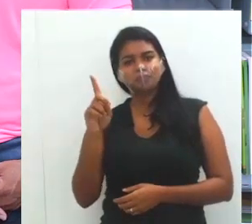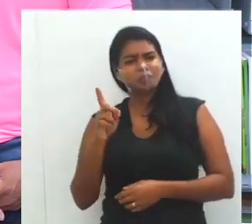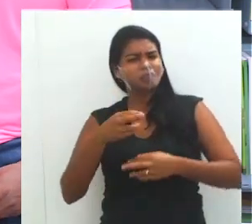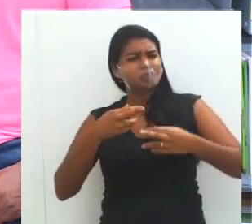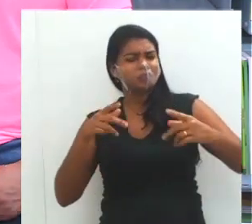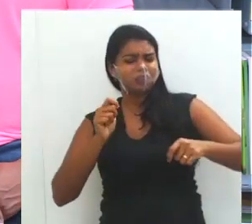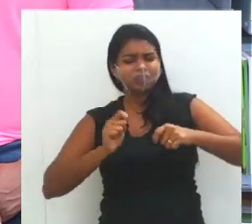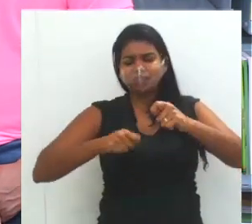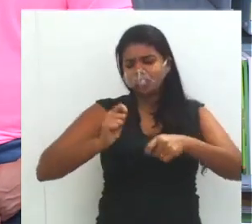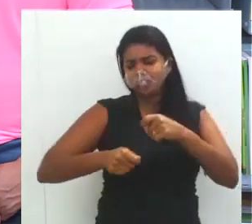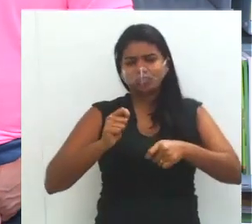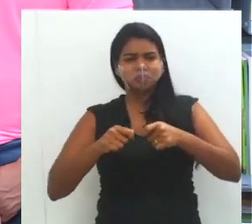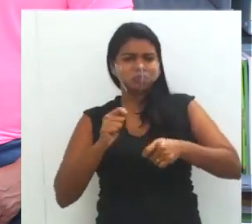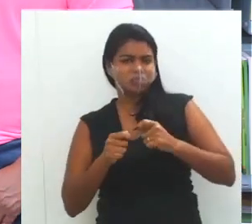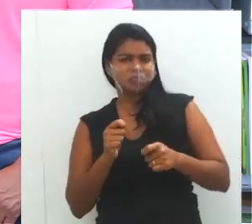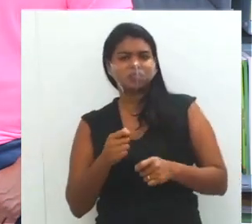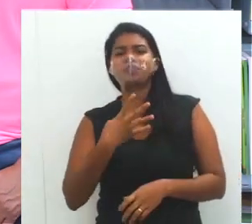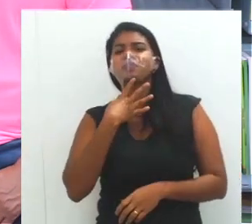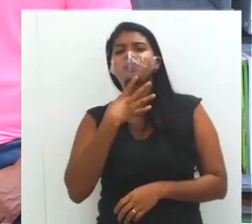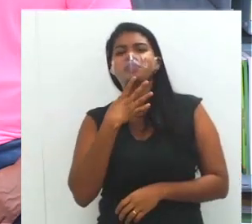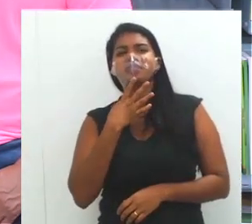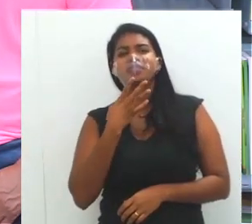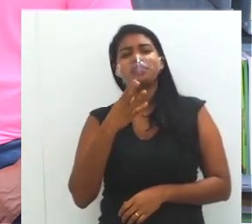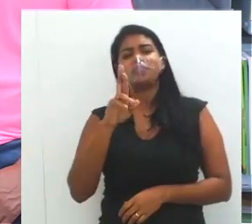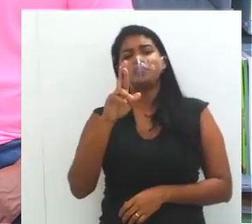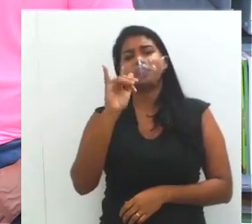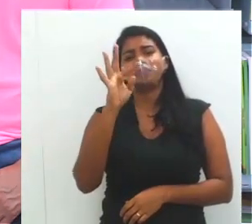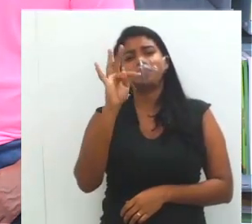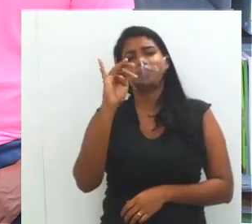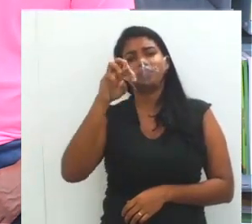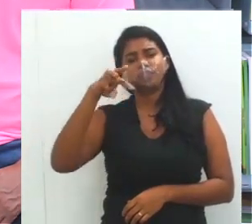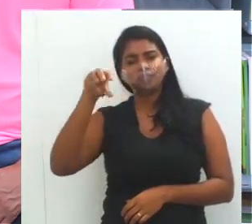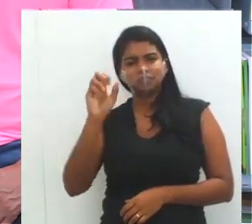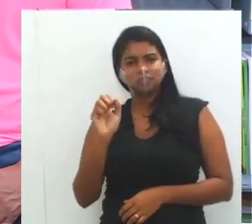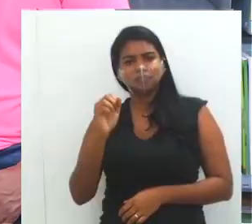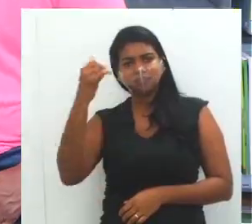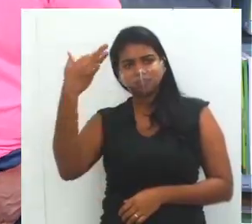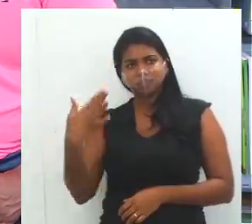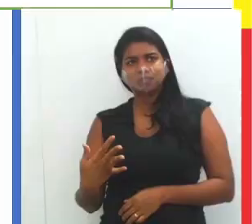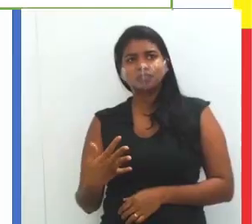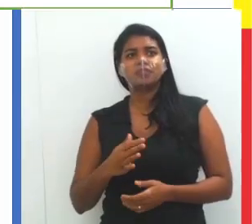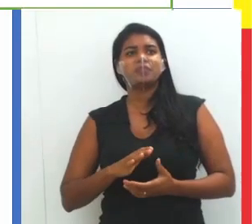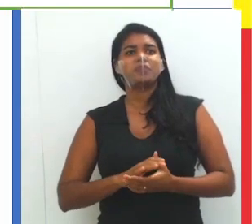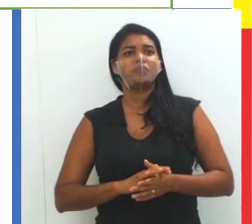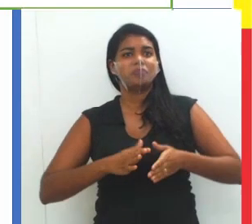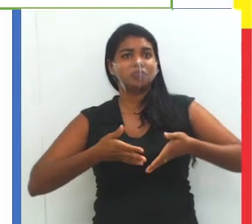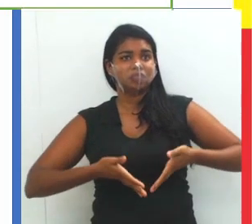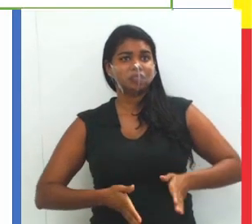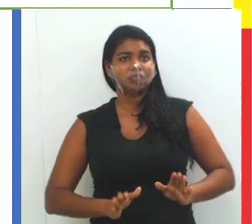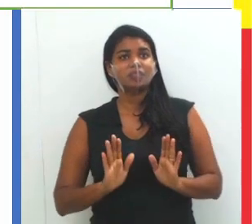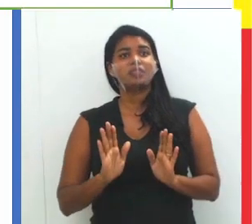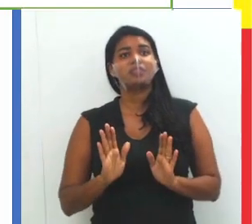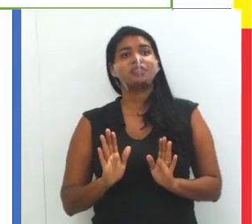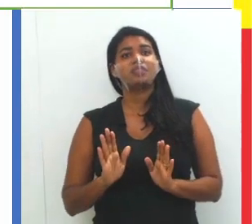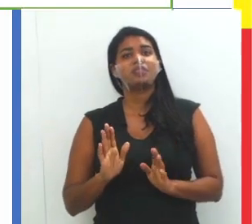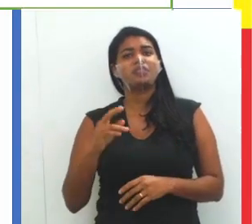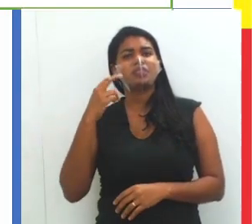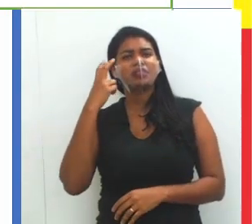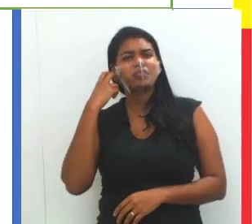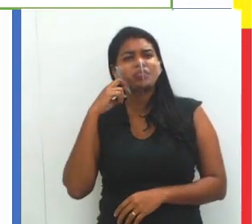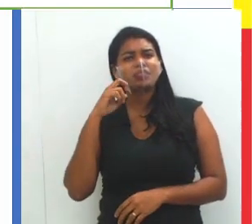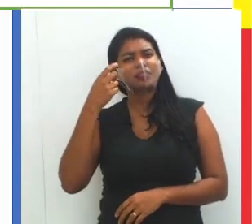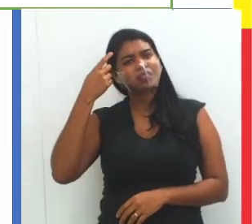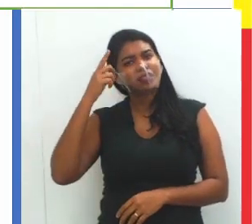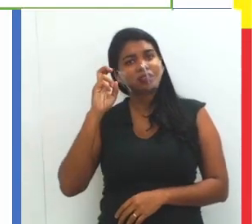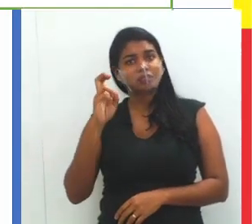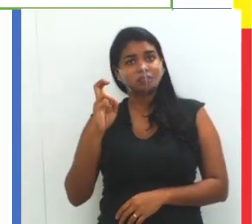ritmos que ganhou o mundo. Então, Humberto Teixeira, poderia falar um pouco sobre Humberto Teixeira? Claro, ele nasceu em Iguatu, no Ceará, no dia